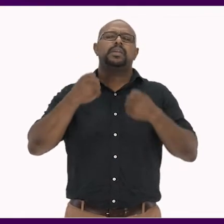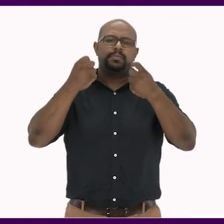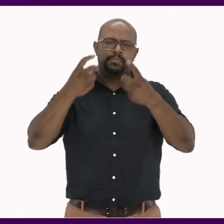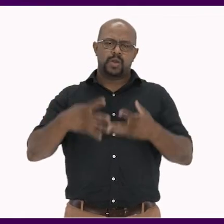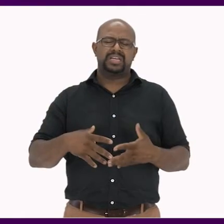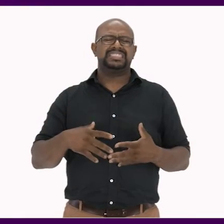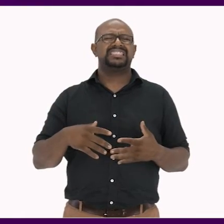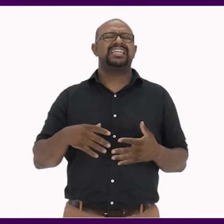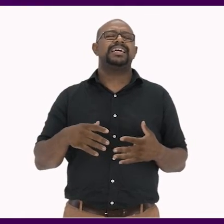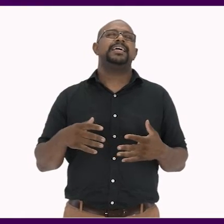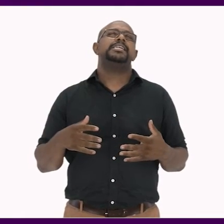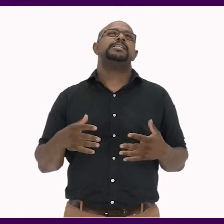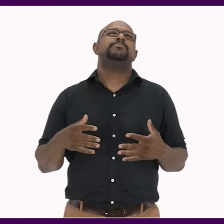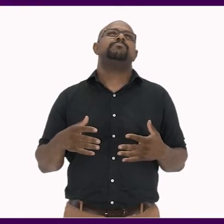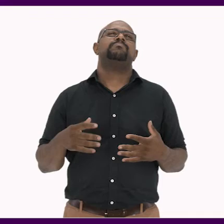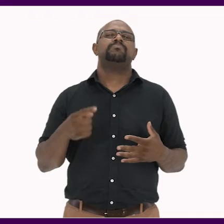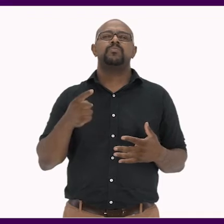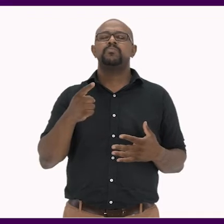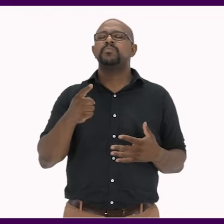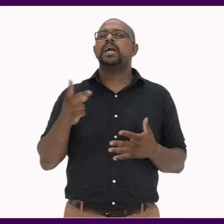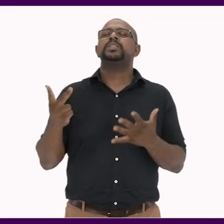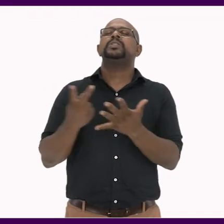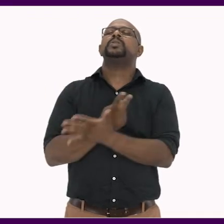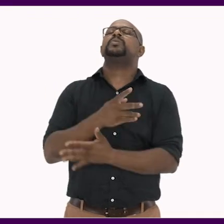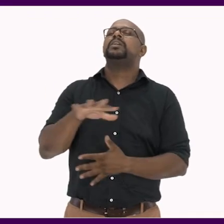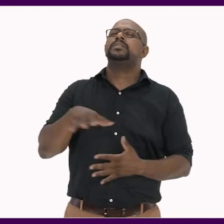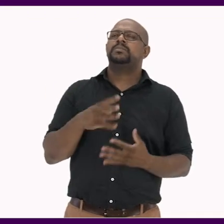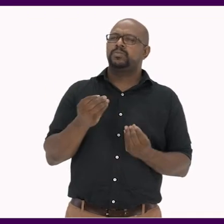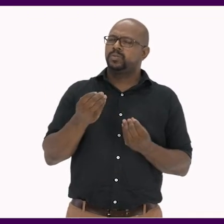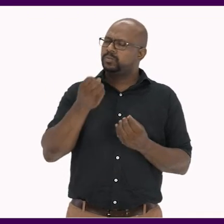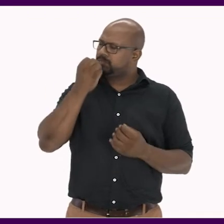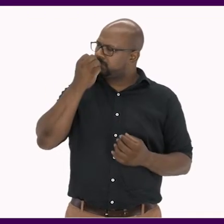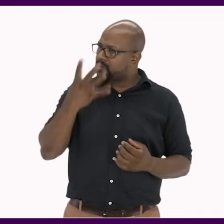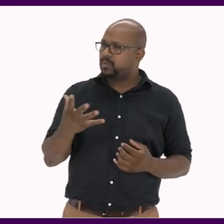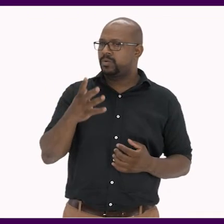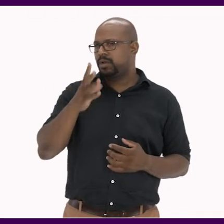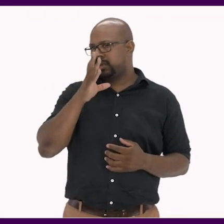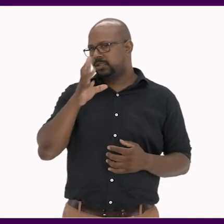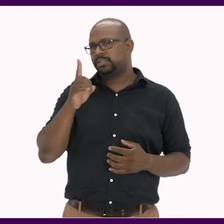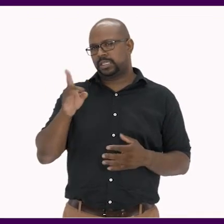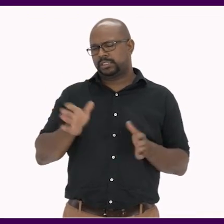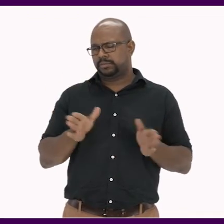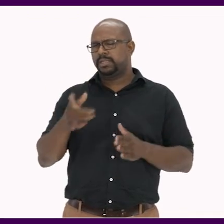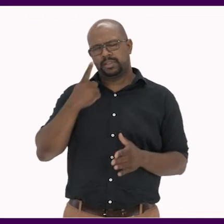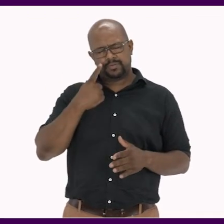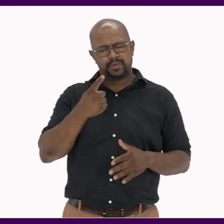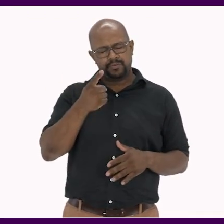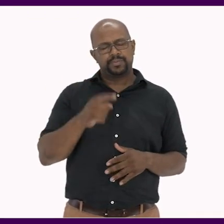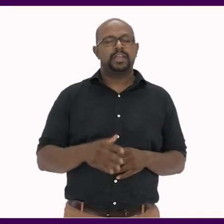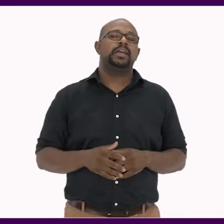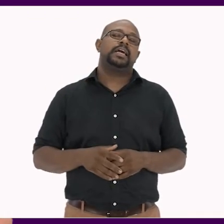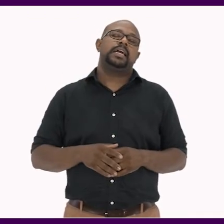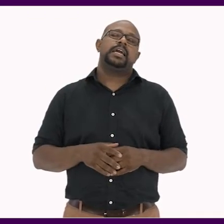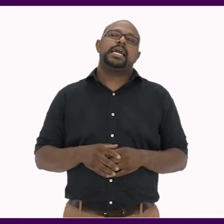que mostram assim, uma situação muito boa de acessibilidade. Vocês vão